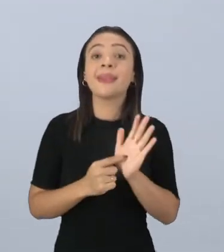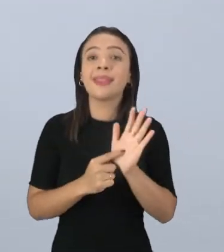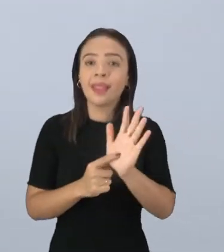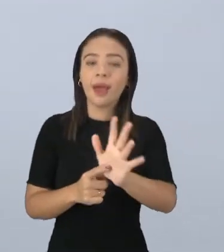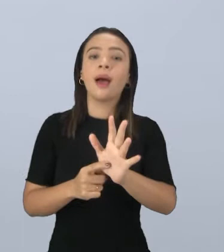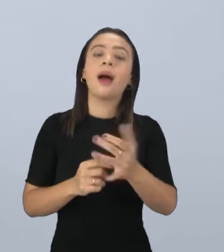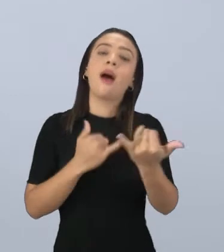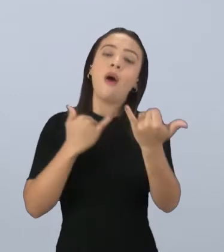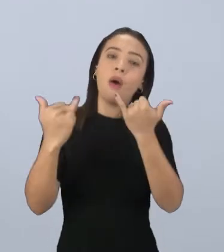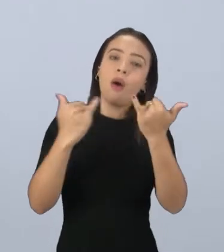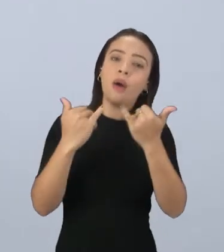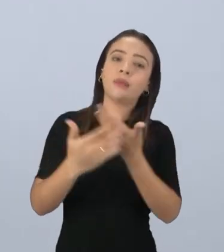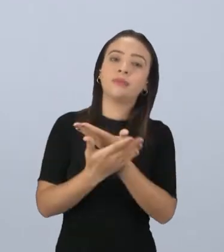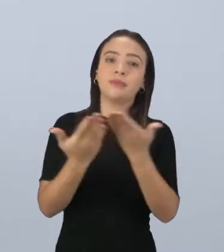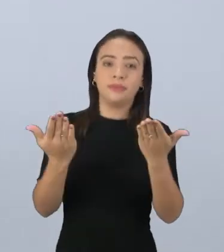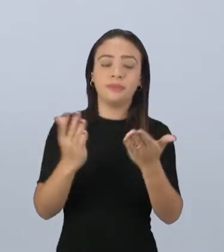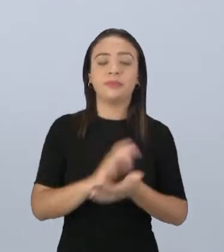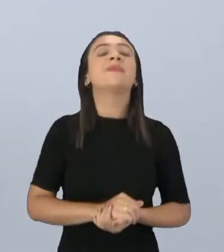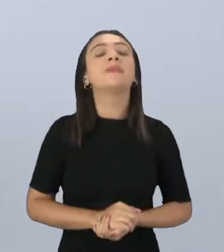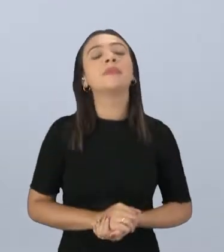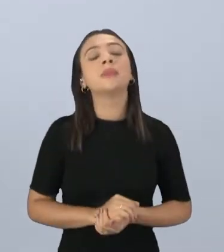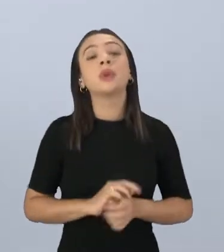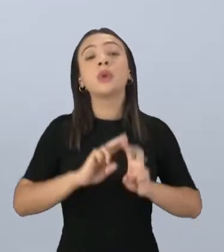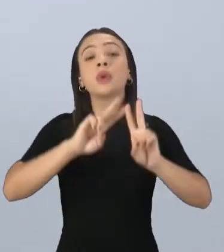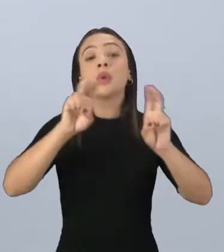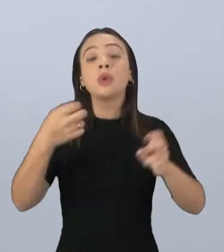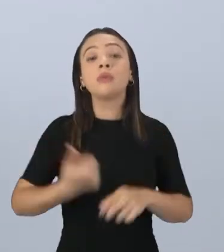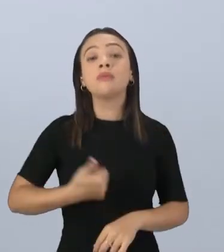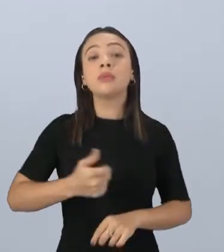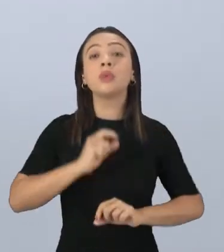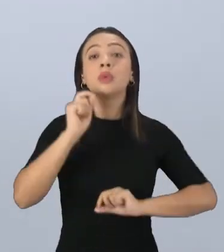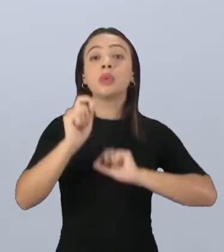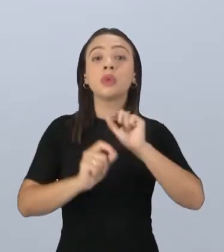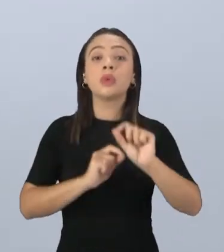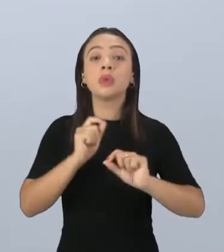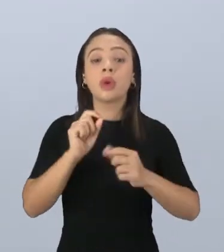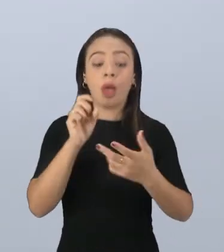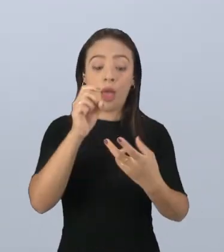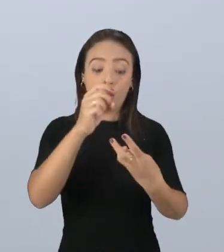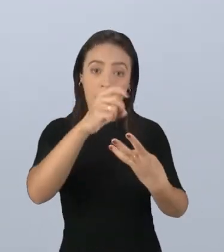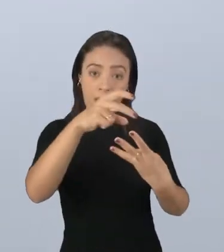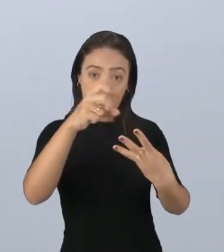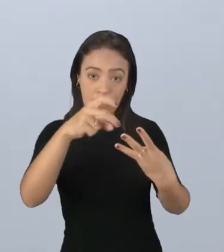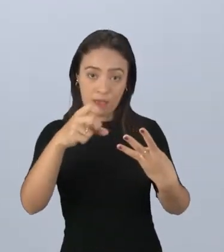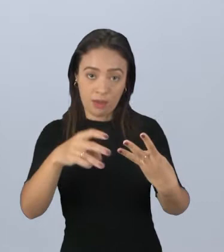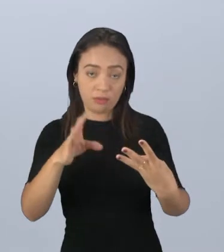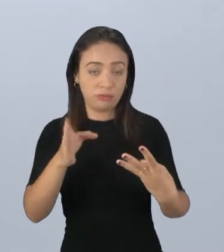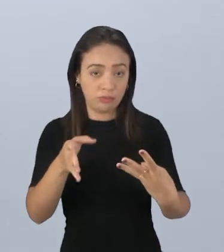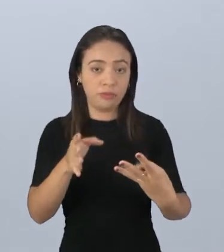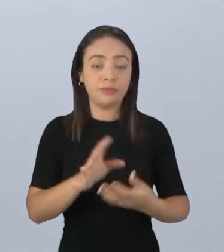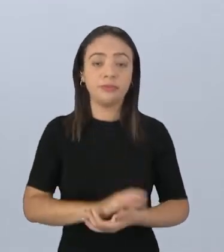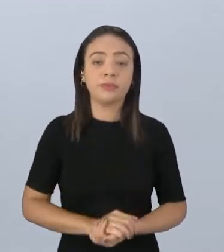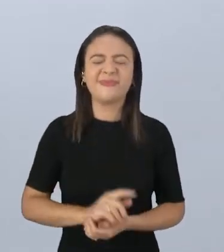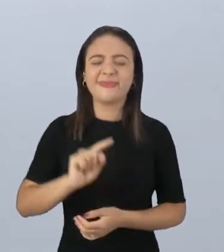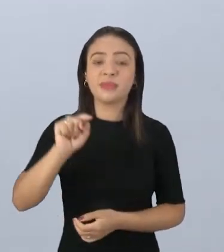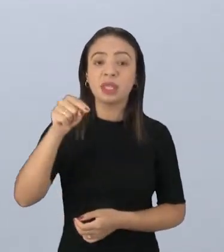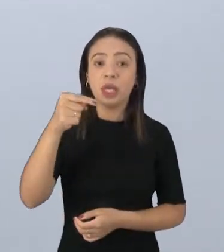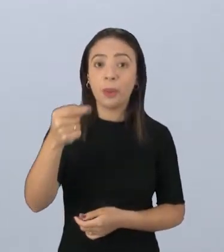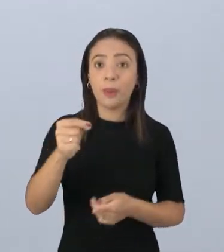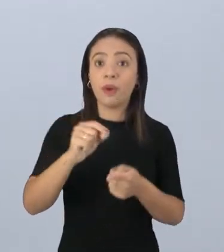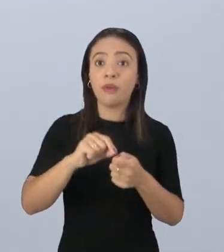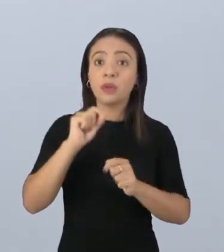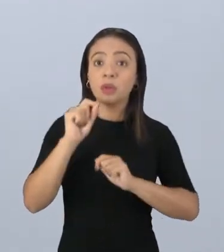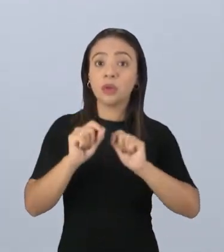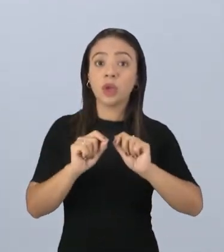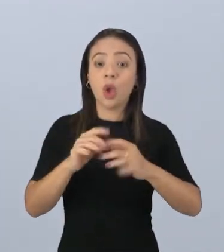informação. Bom, nós iremos agora falarmos primeiramente sobre cada tipo textual e depois nós iremos